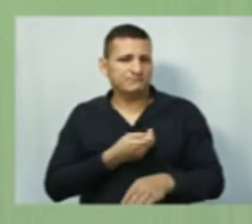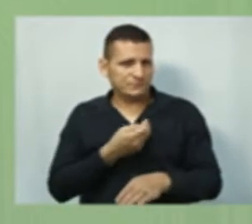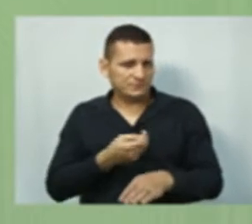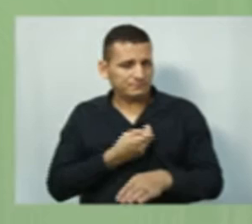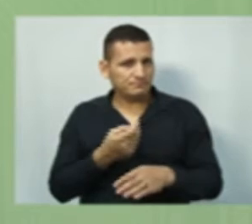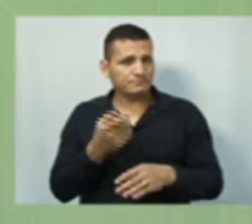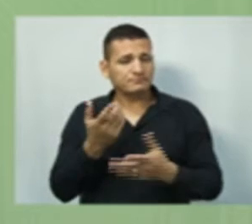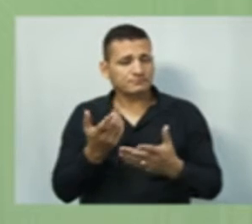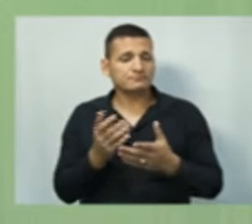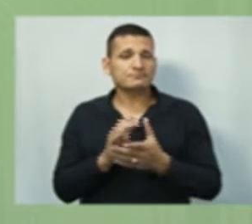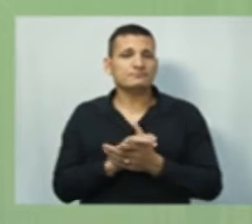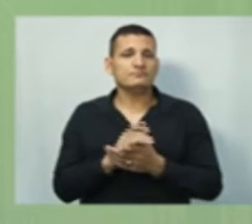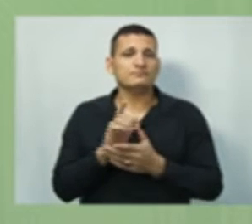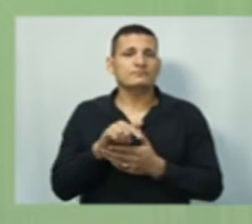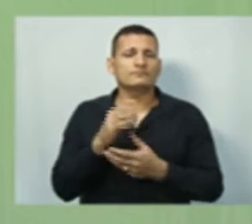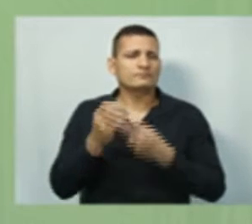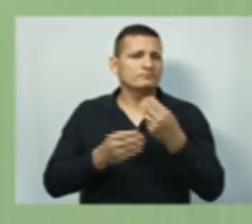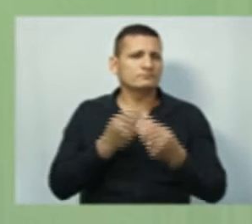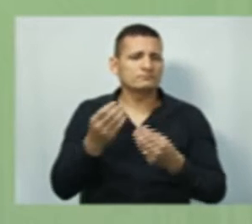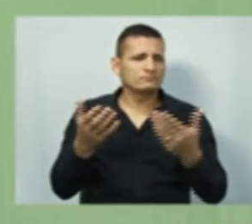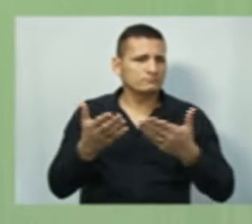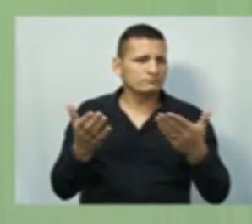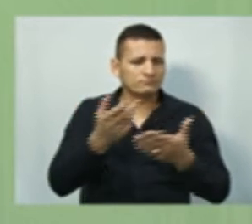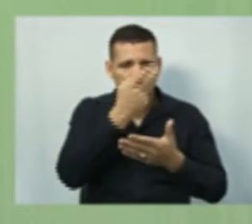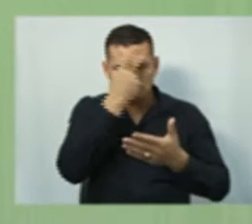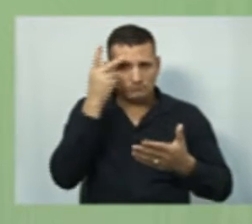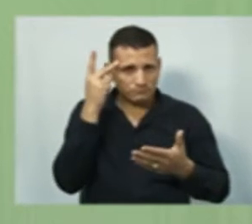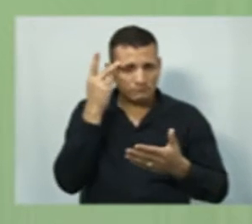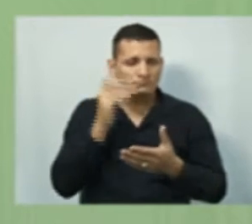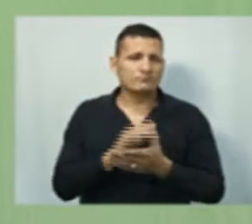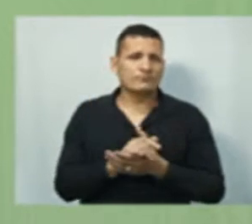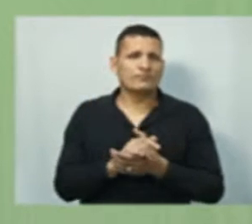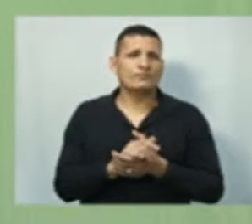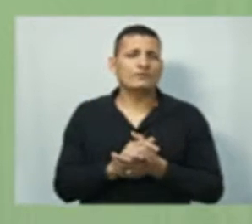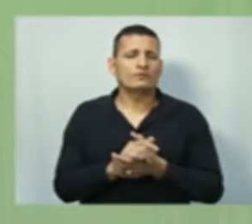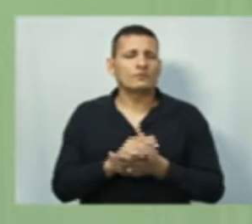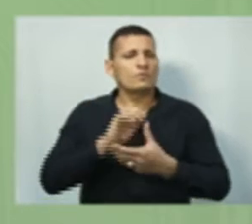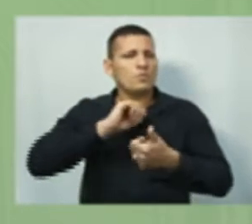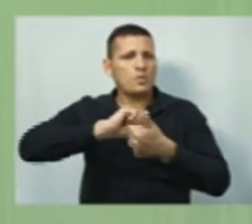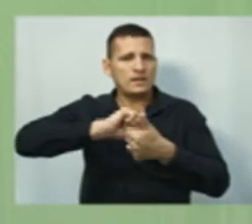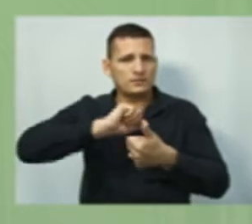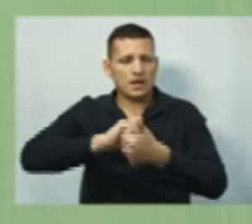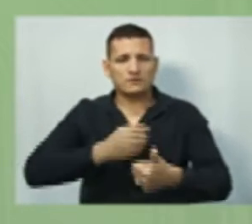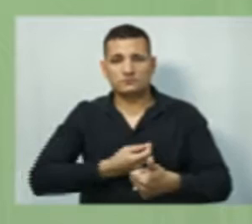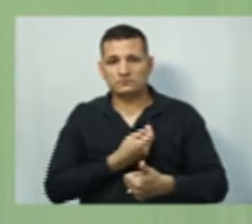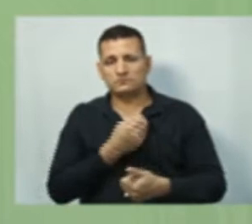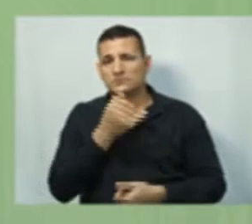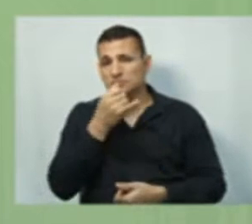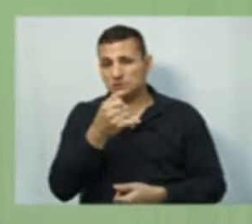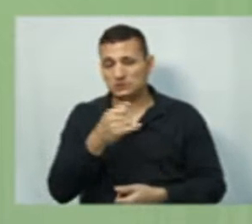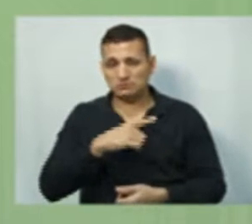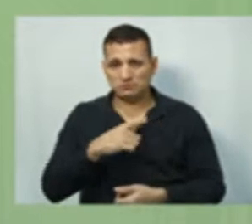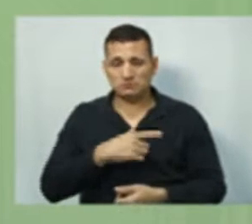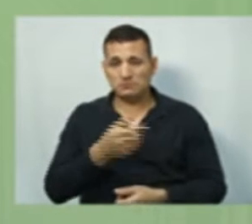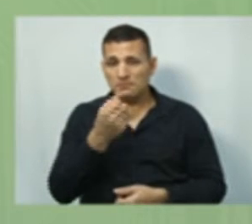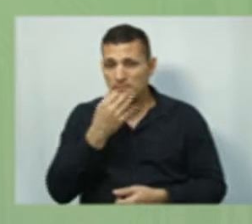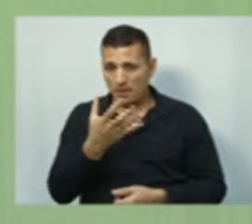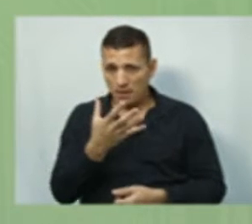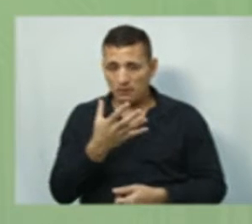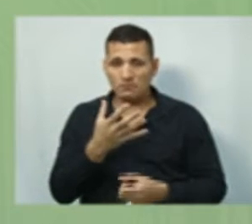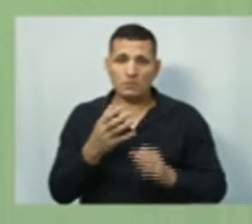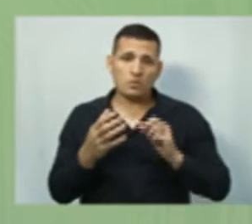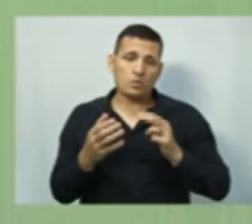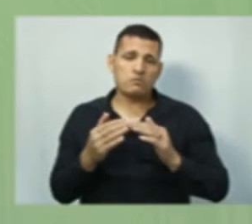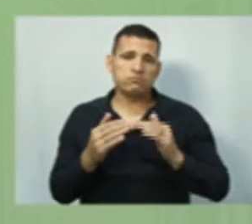referir à forma como as pessoas vivem, qualidade de vida mesmo. Se vivem bem, são de médio ou